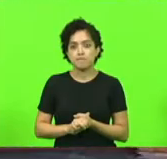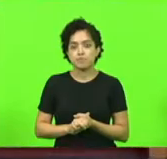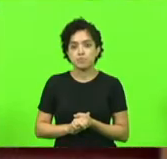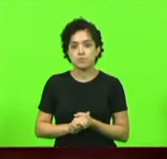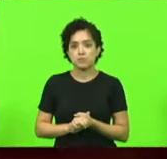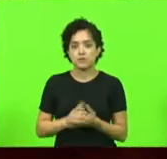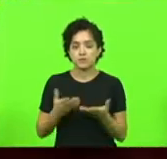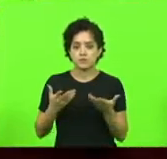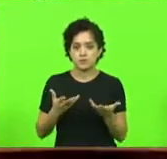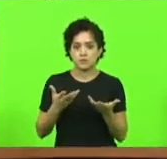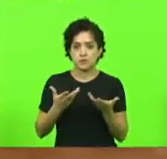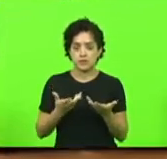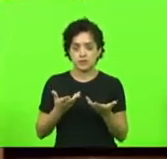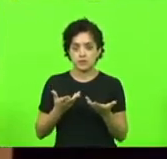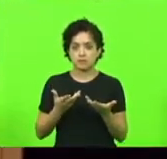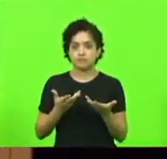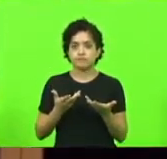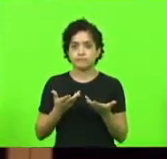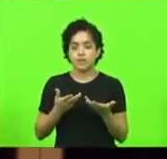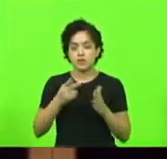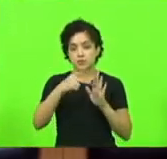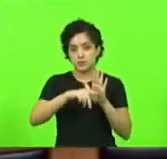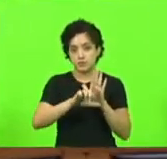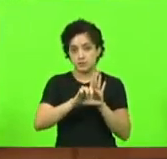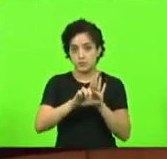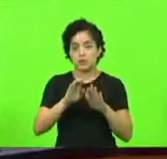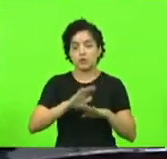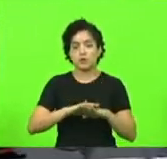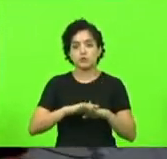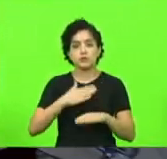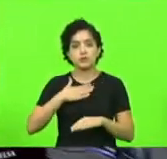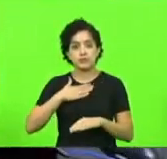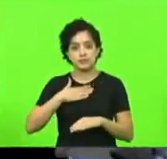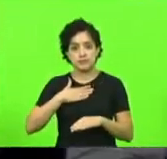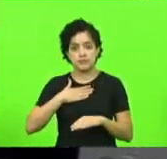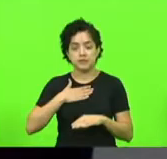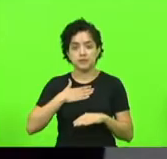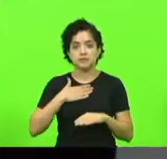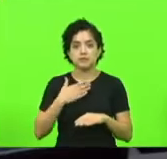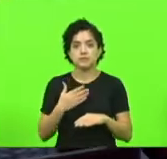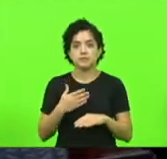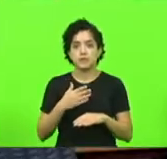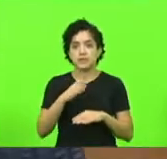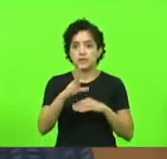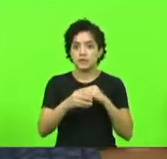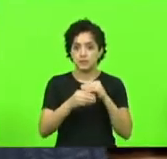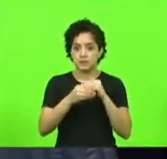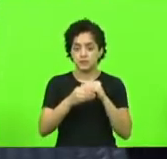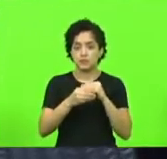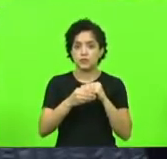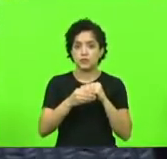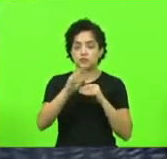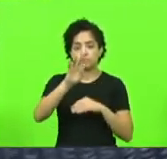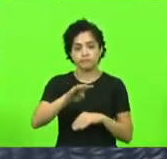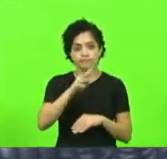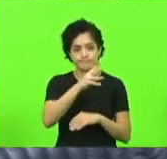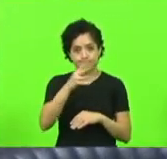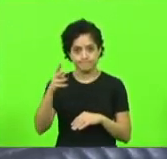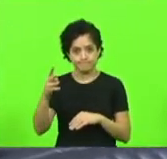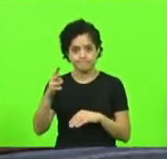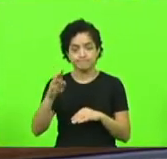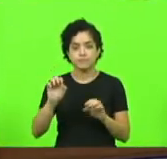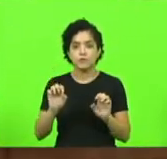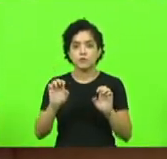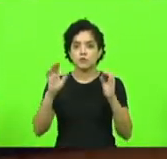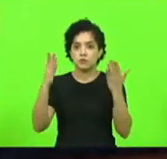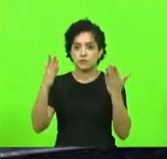Quero falar com os senhores sobre esse projeto de lei de minha autoria, que inclui a vindima de altitude no calendário oficial de eventos de